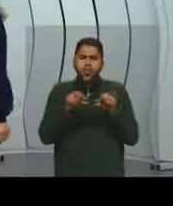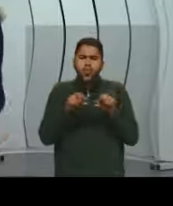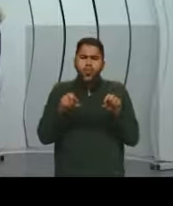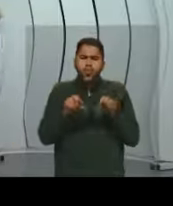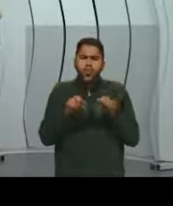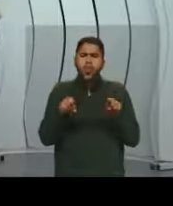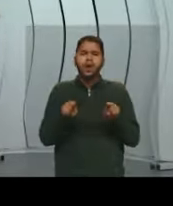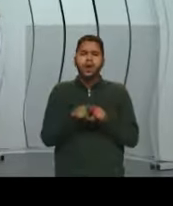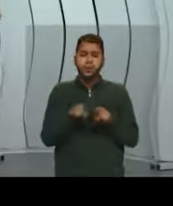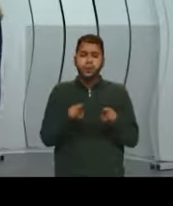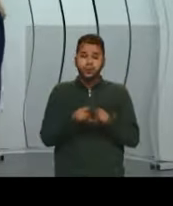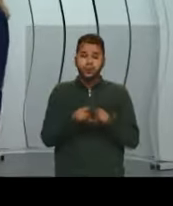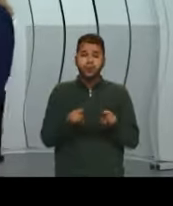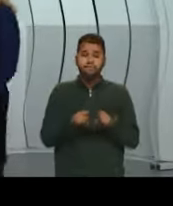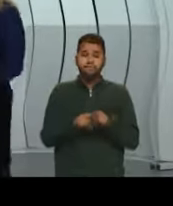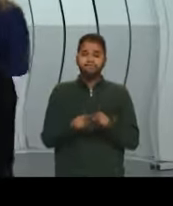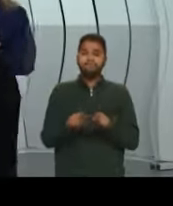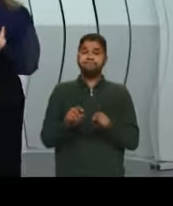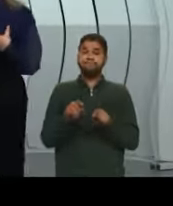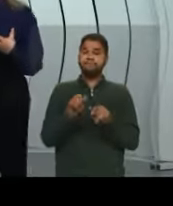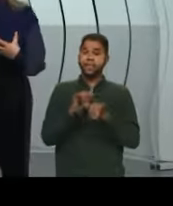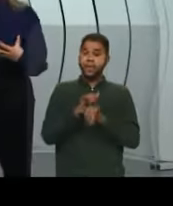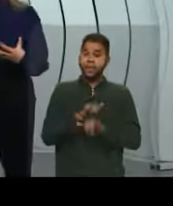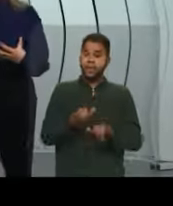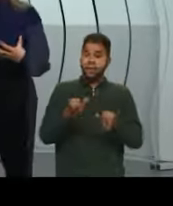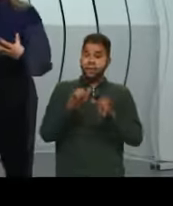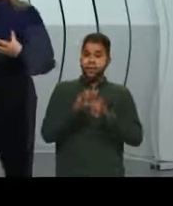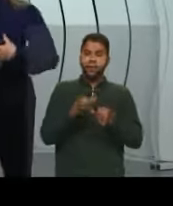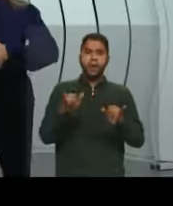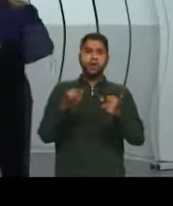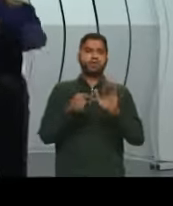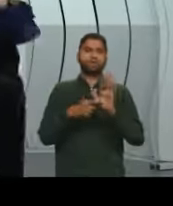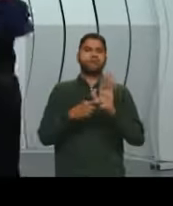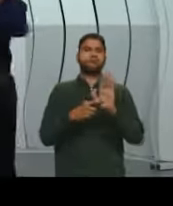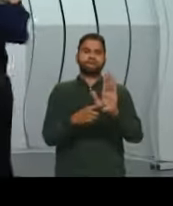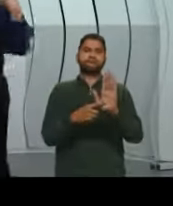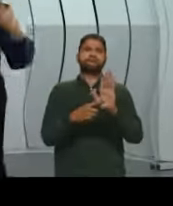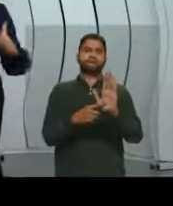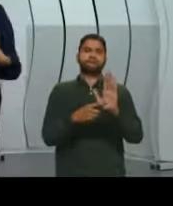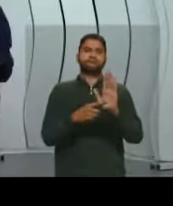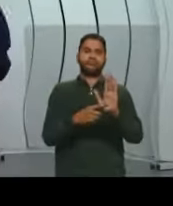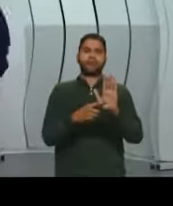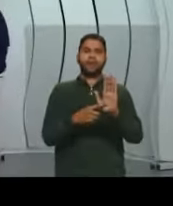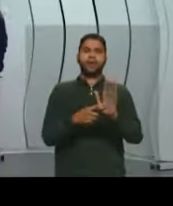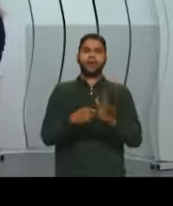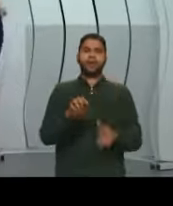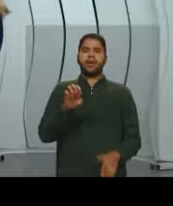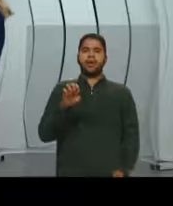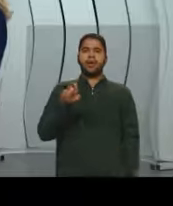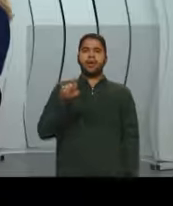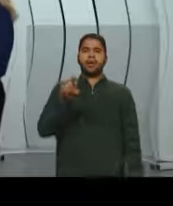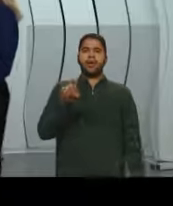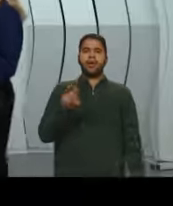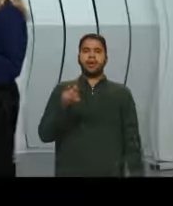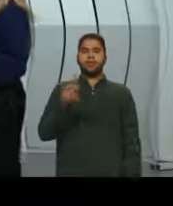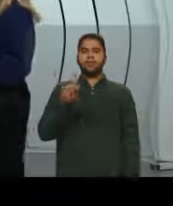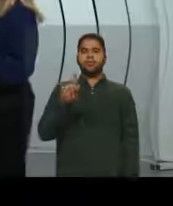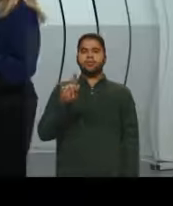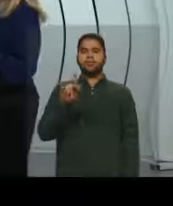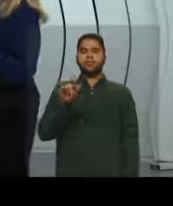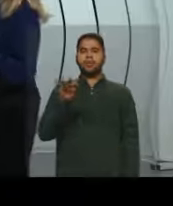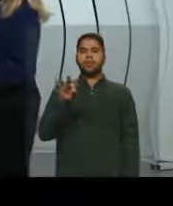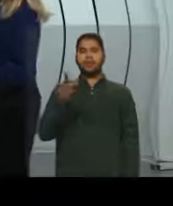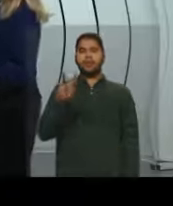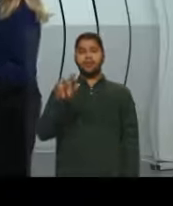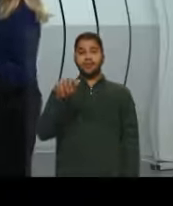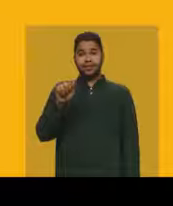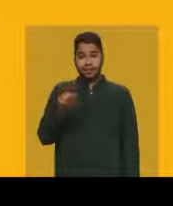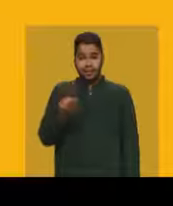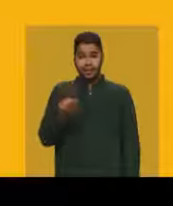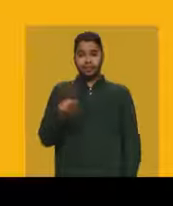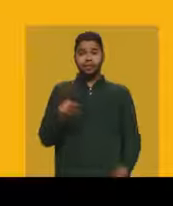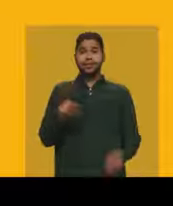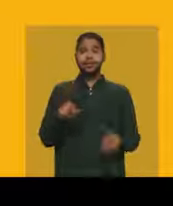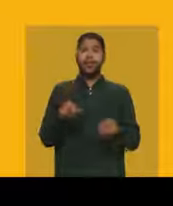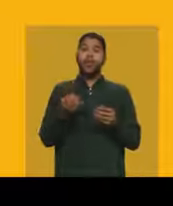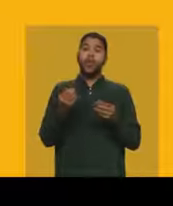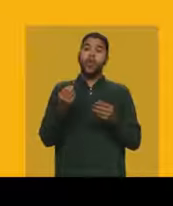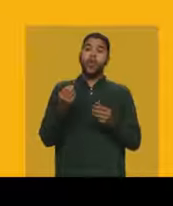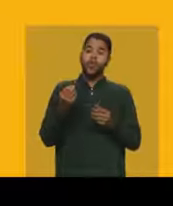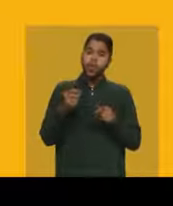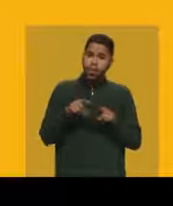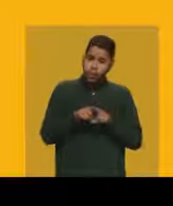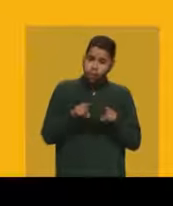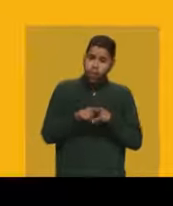lá. Além das informações explícitas, aquelas que estão lá em letras garrafais, na capa,